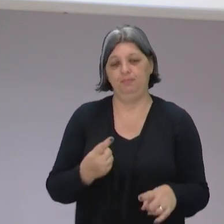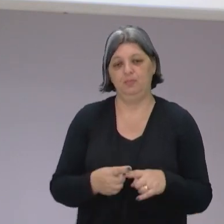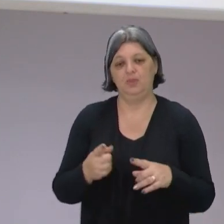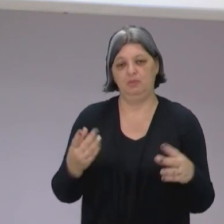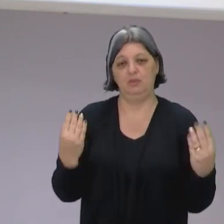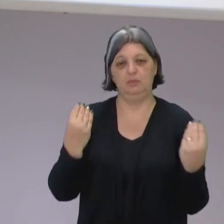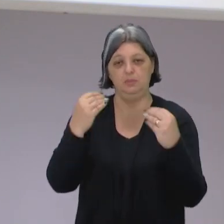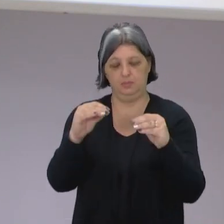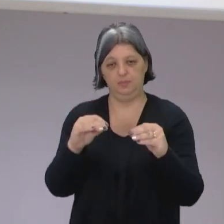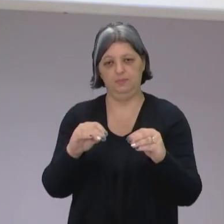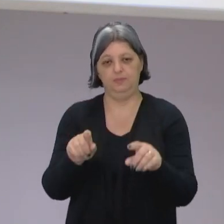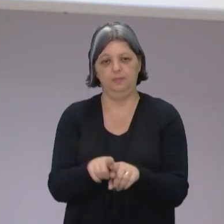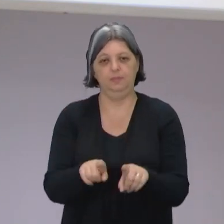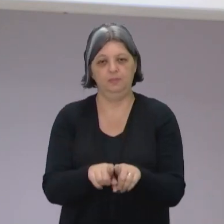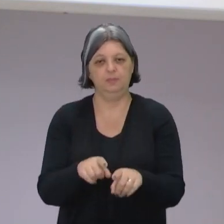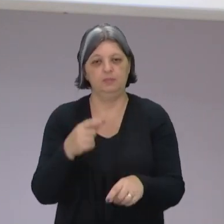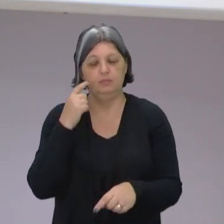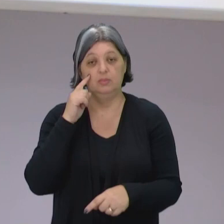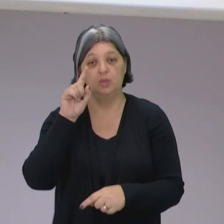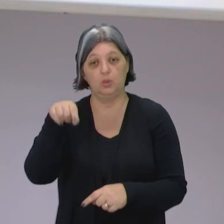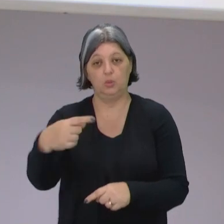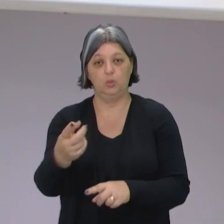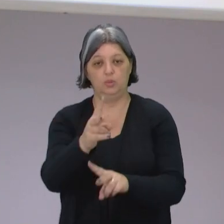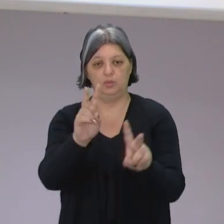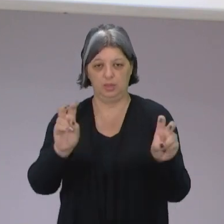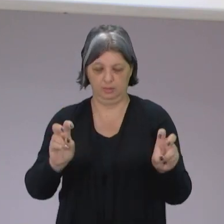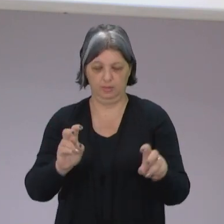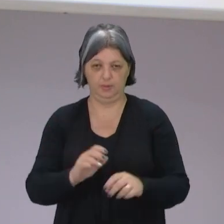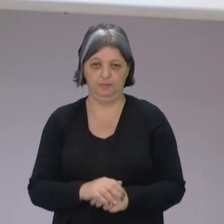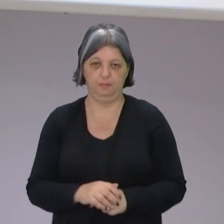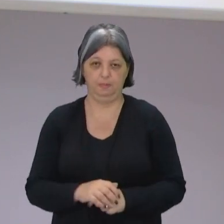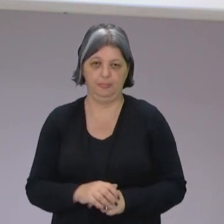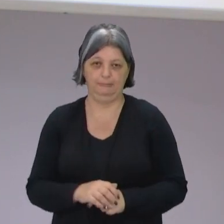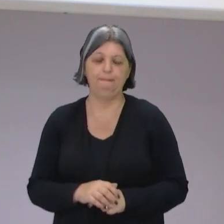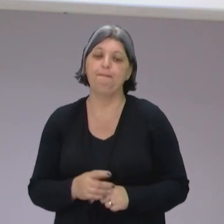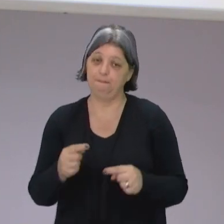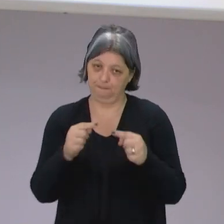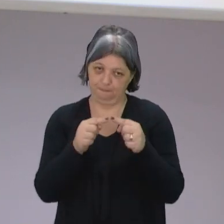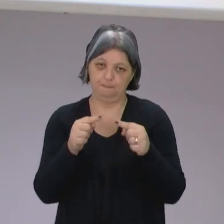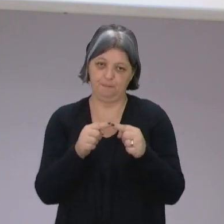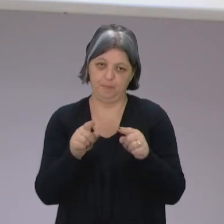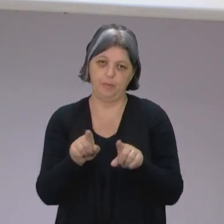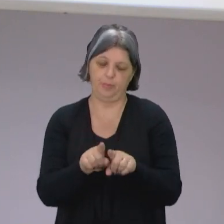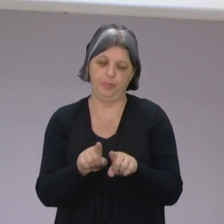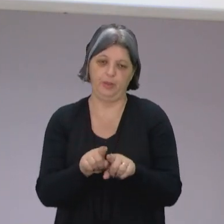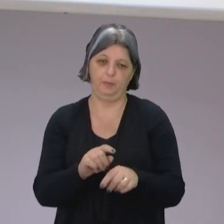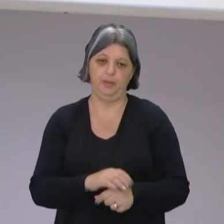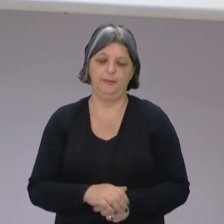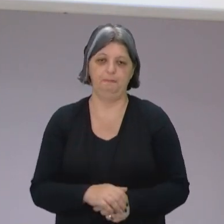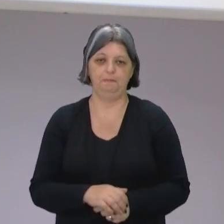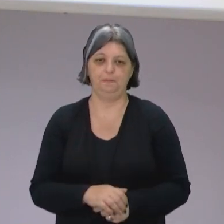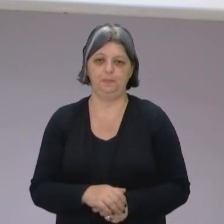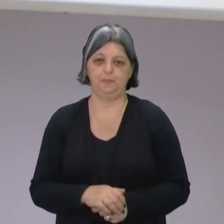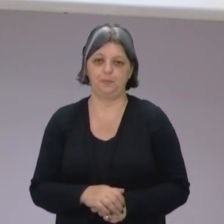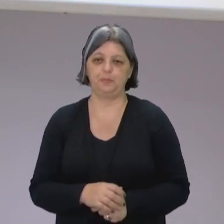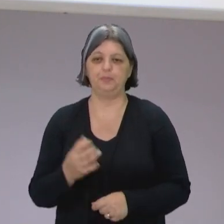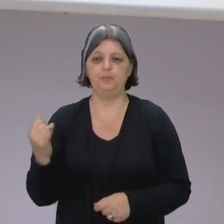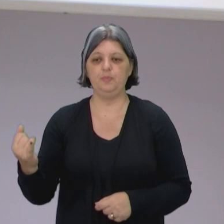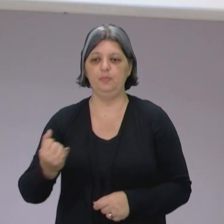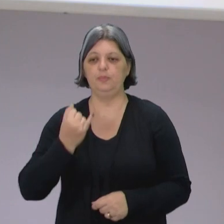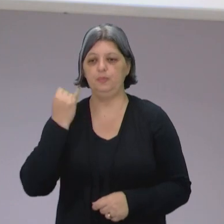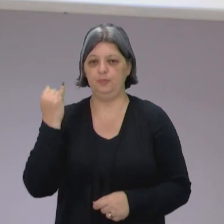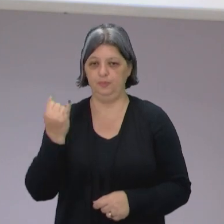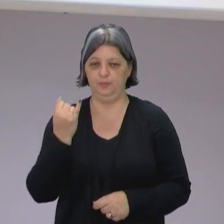como pauta também. Vamos agora para o próximo assunto, que tem a ver também com isso daí, que é o que a gente quer falar, da